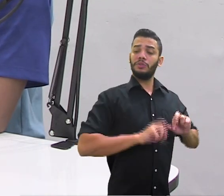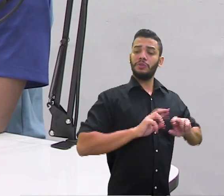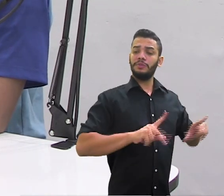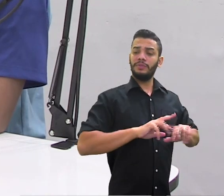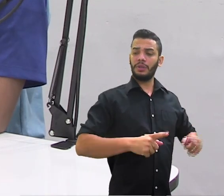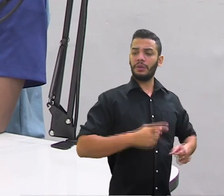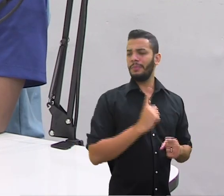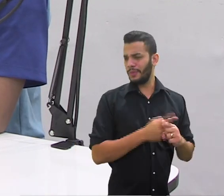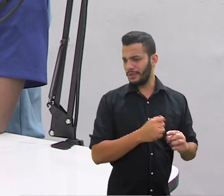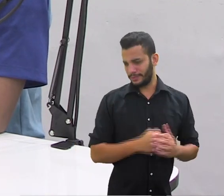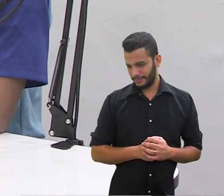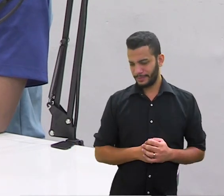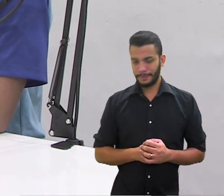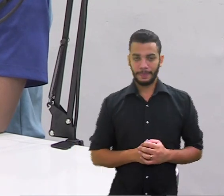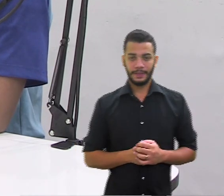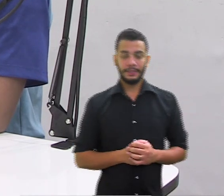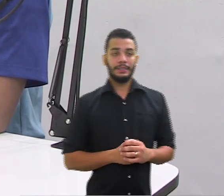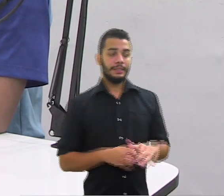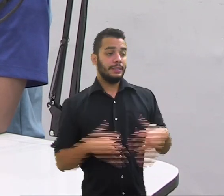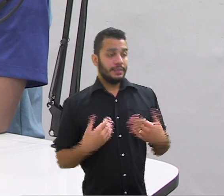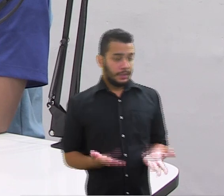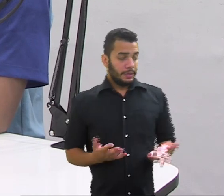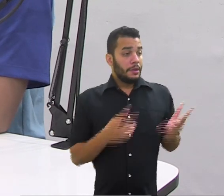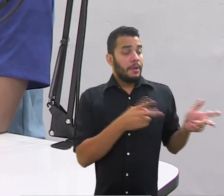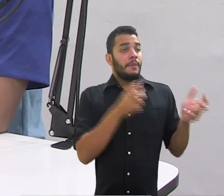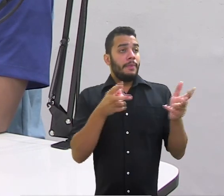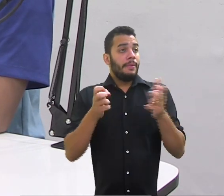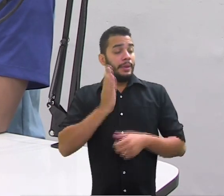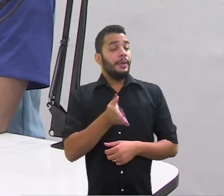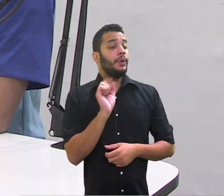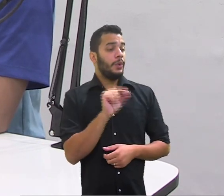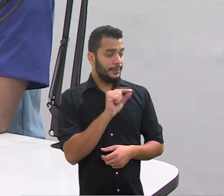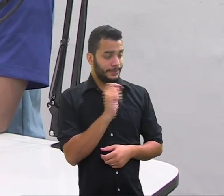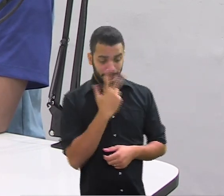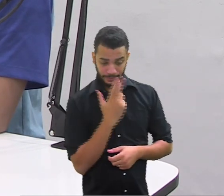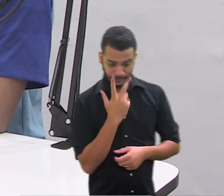vi casos assim, que acham que escolas municipais,